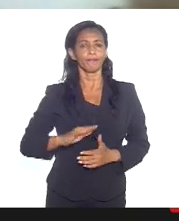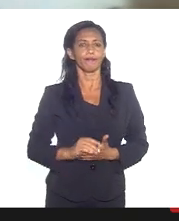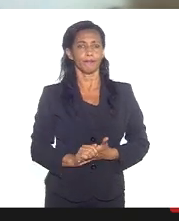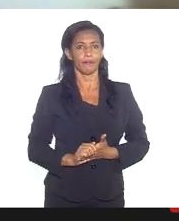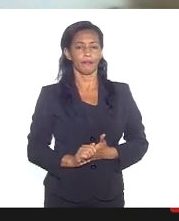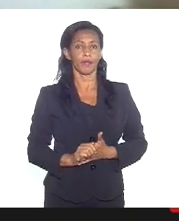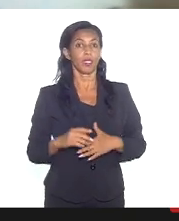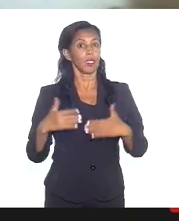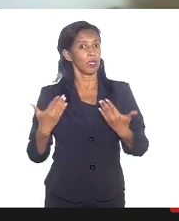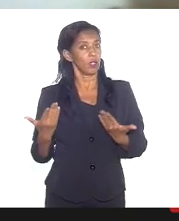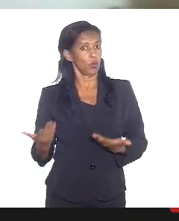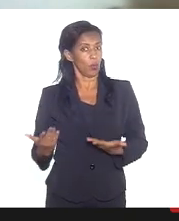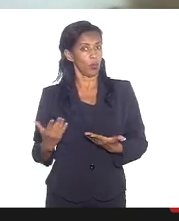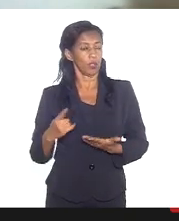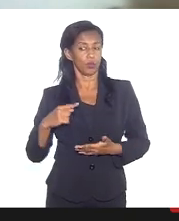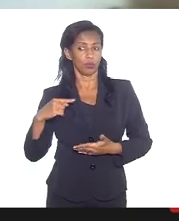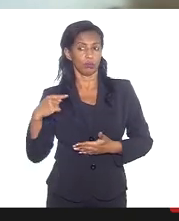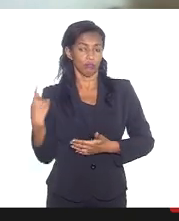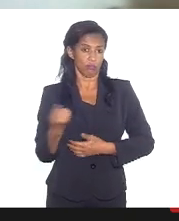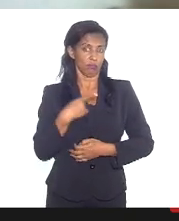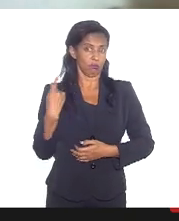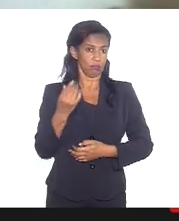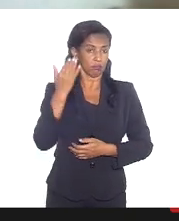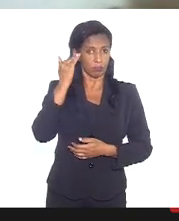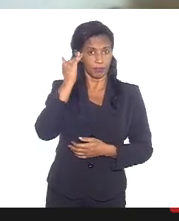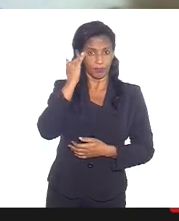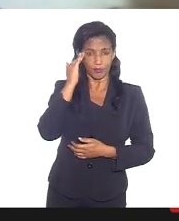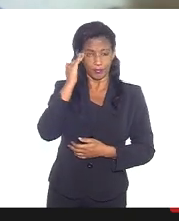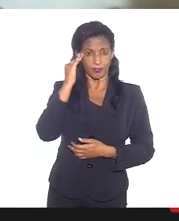E com isso, no nosso entendimento,